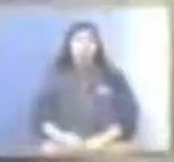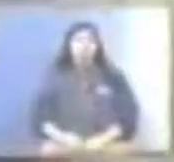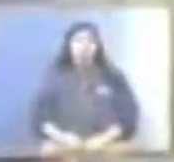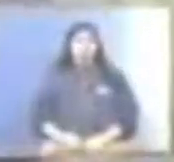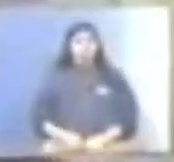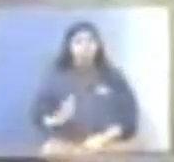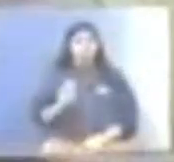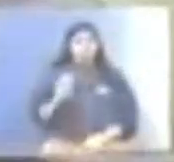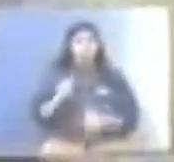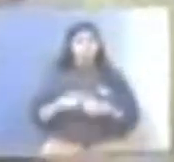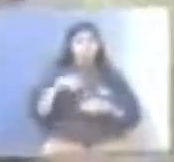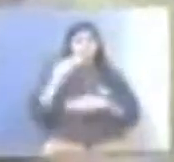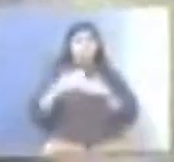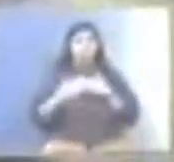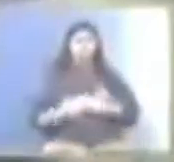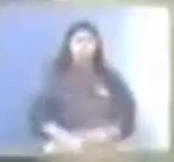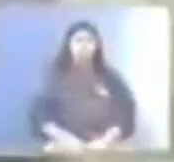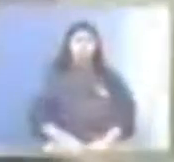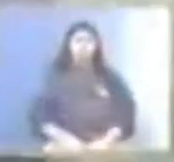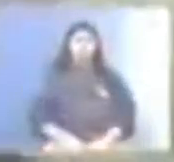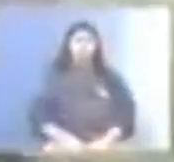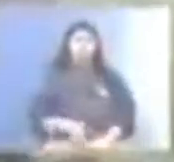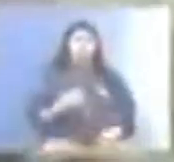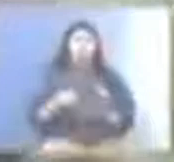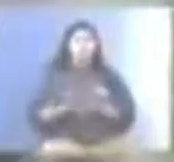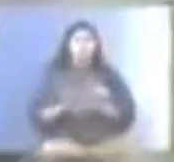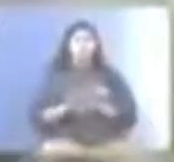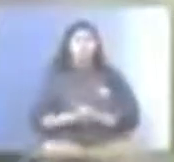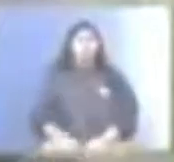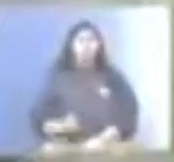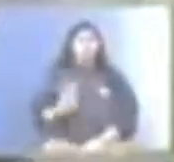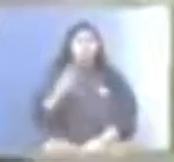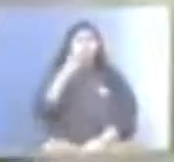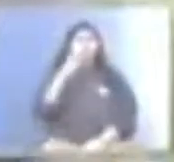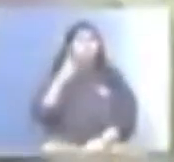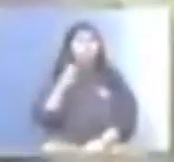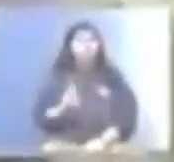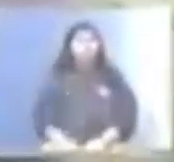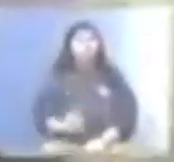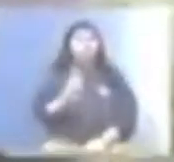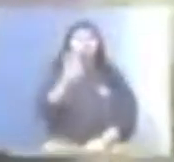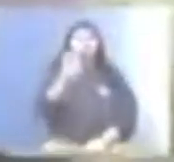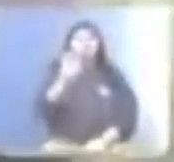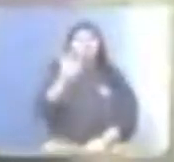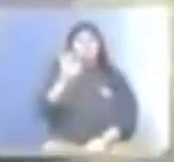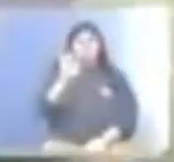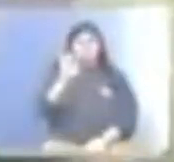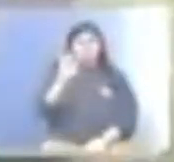aqueles que estão à nossa frente, como eles estão indo também, deles a gente só vê o defeito.